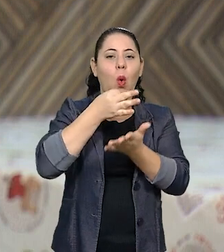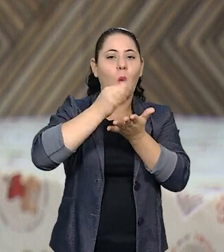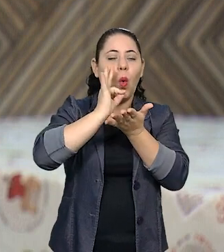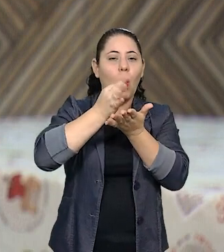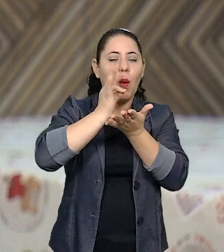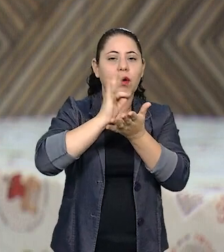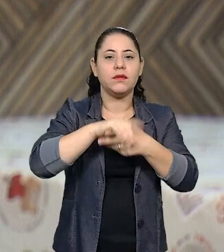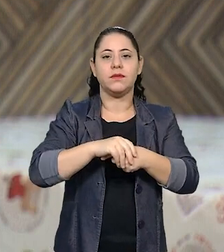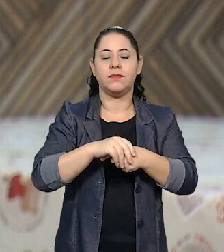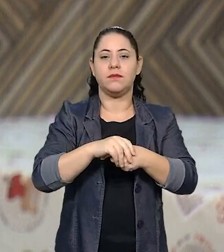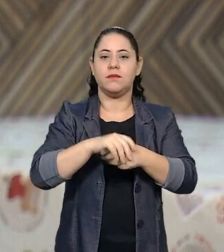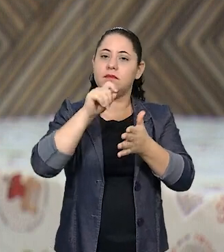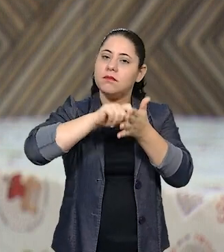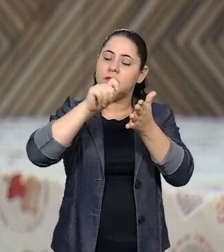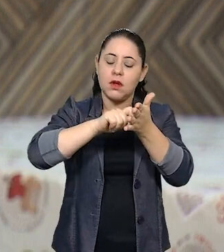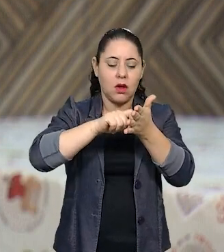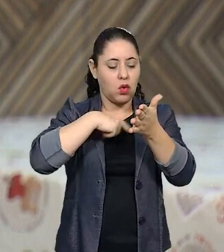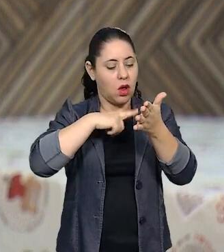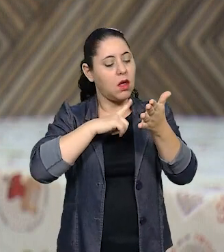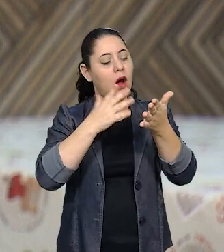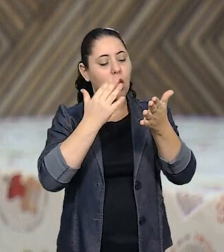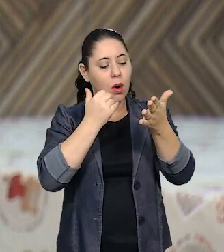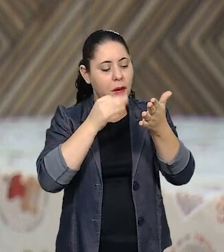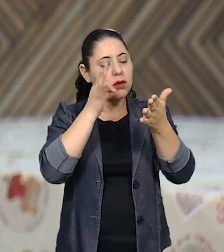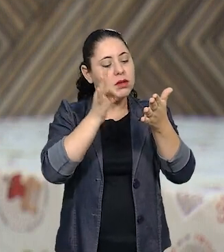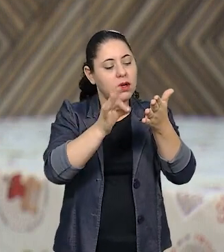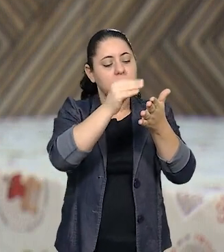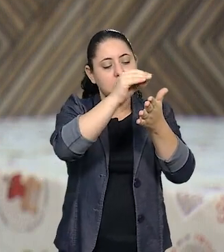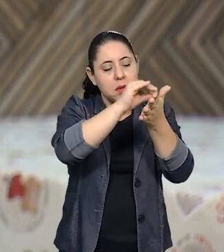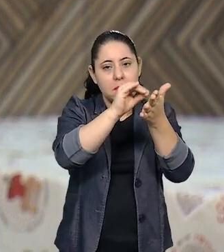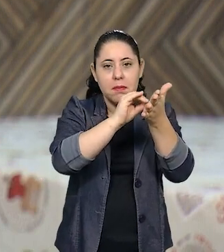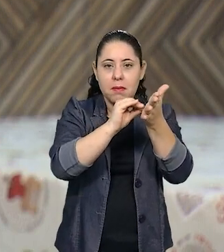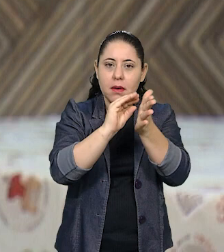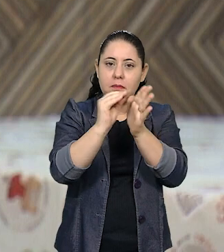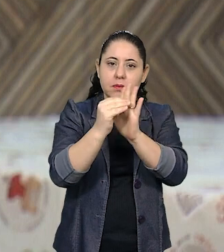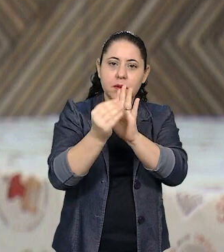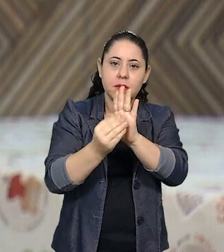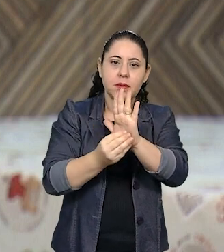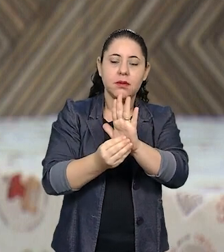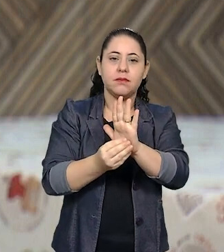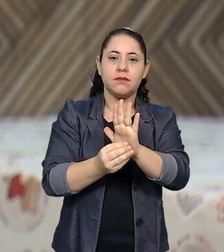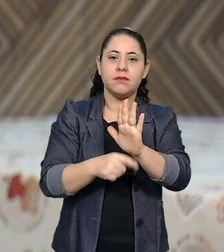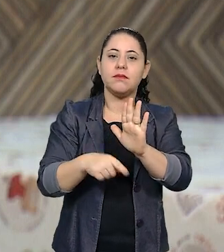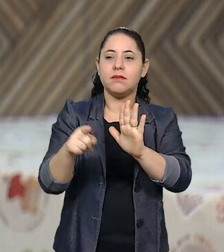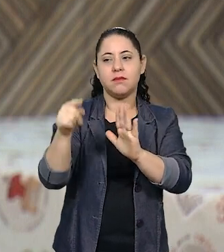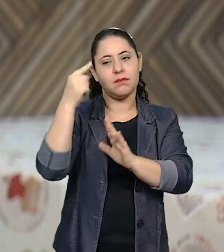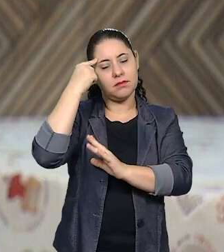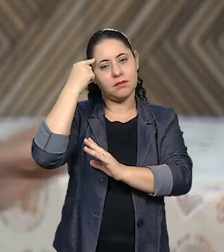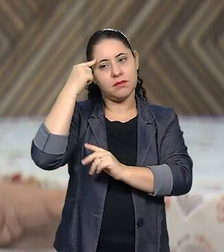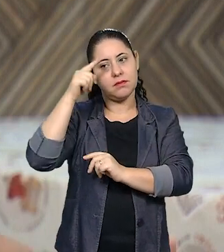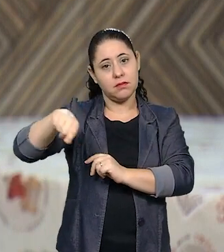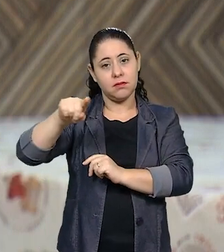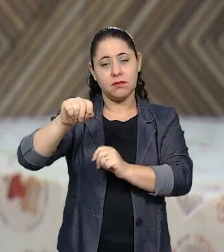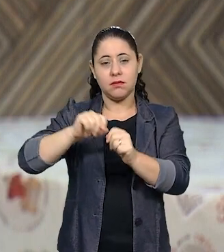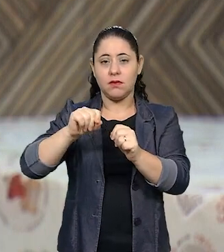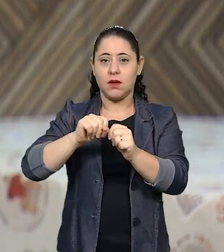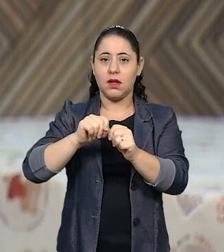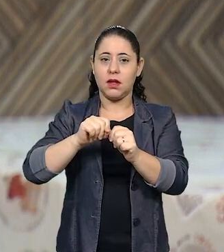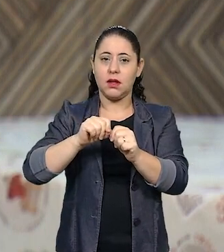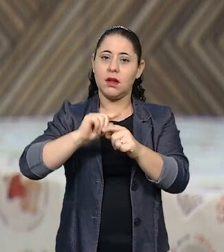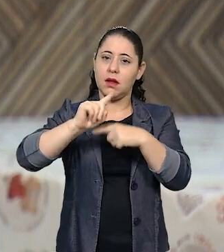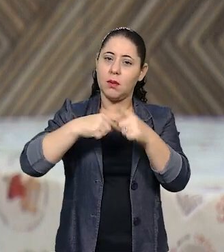Ela entra, aí eles preparam tudo bonitinho da parte do café da manhã, né? E eles anotam lá se ela tomou